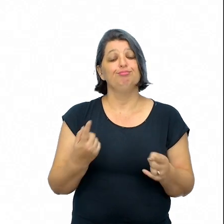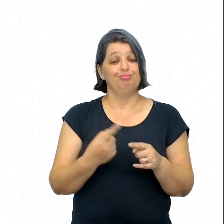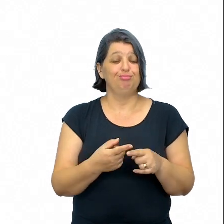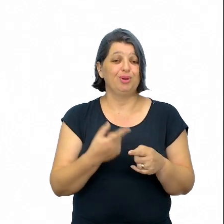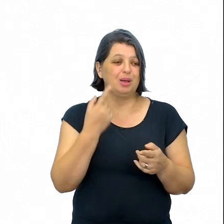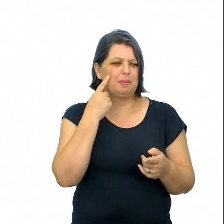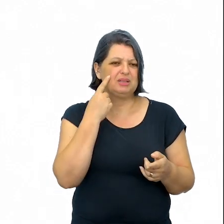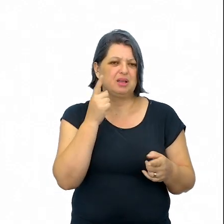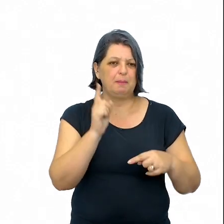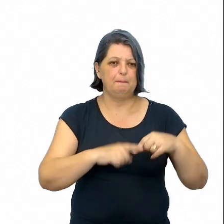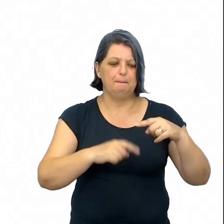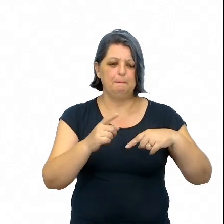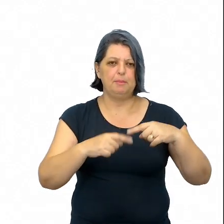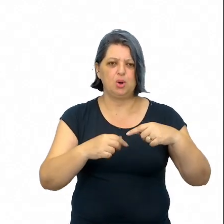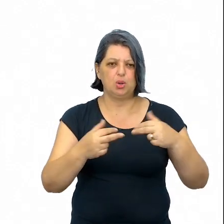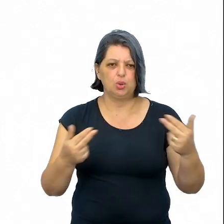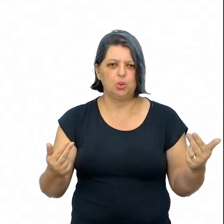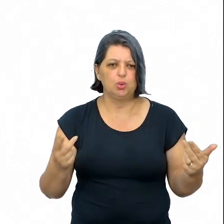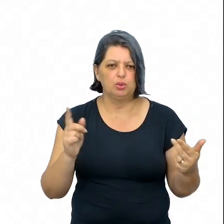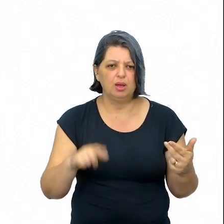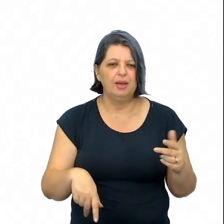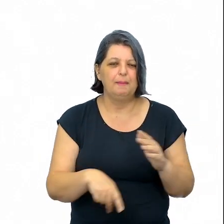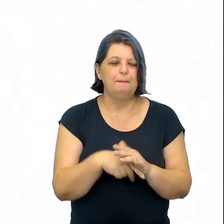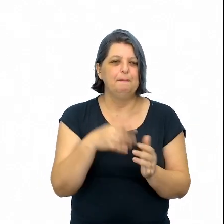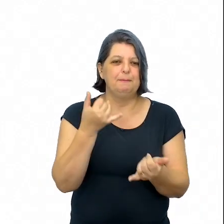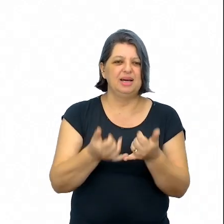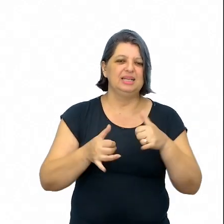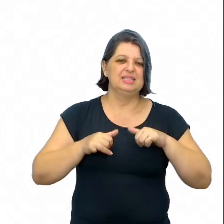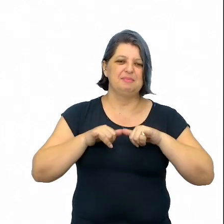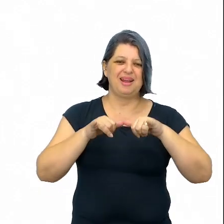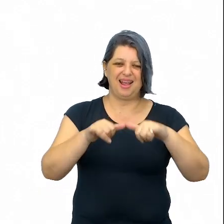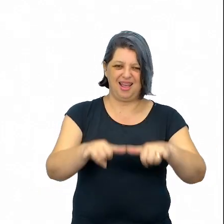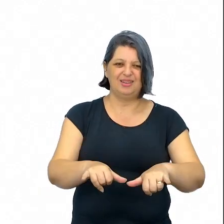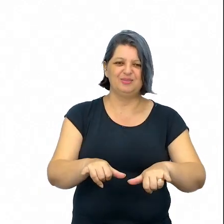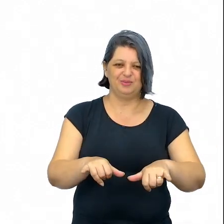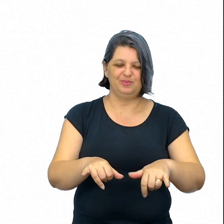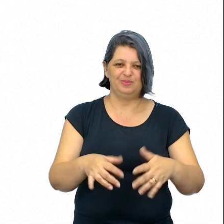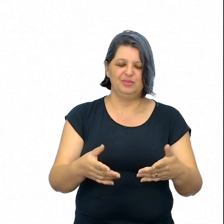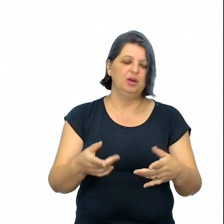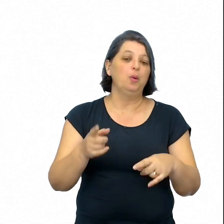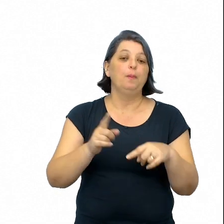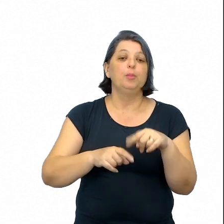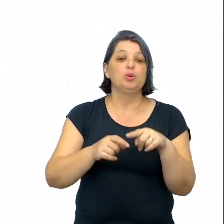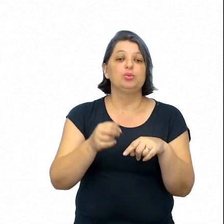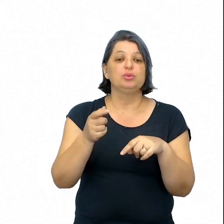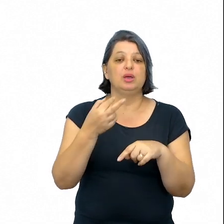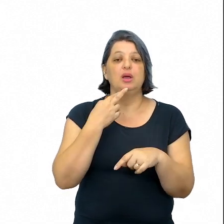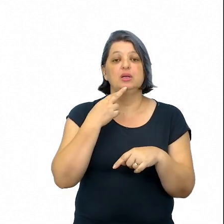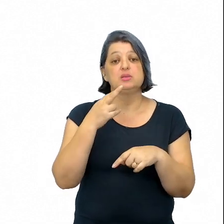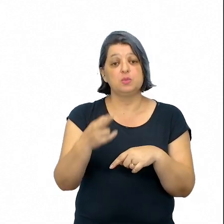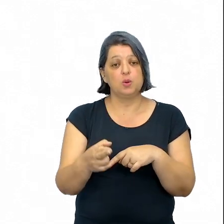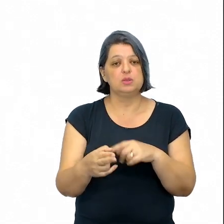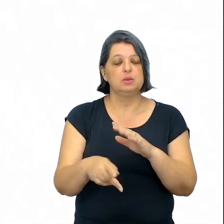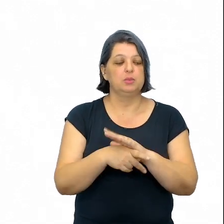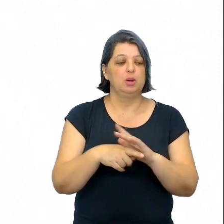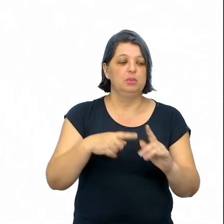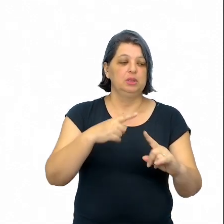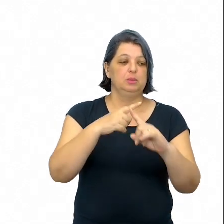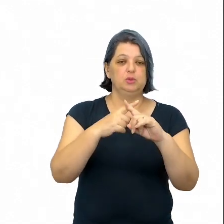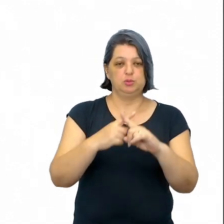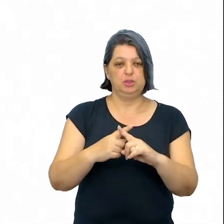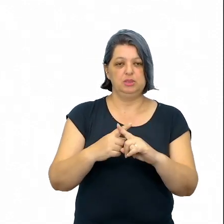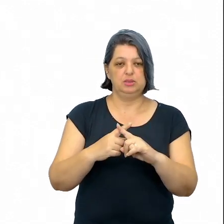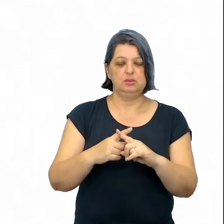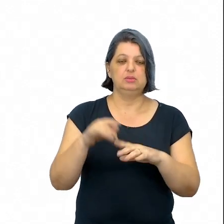ele, produto é aquilo que é vendido em supermercado, na prateleira ali, e não um produto que é o resultado de uma multiplicação. Então, às vezes,